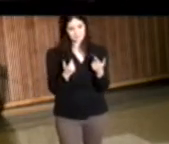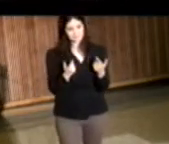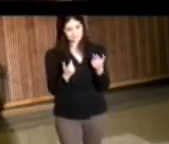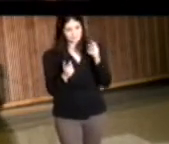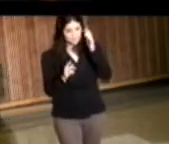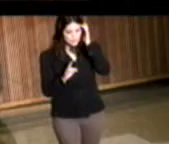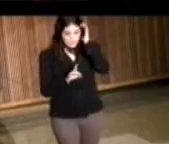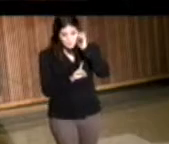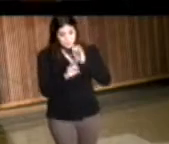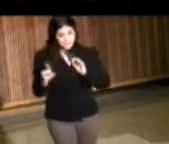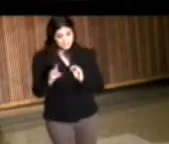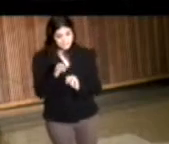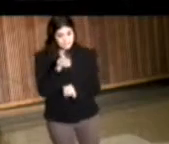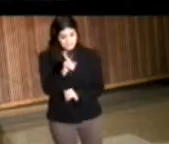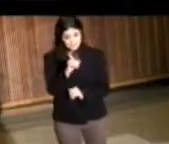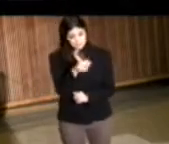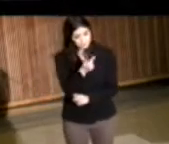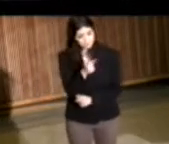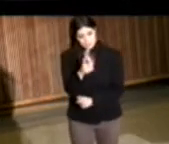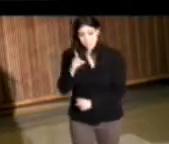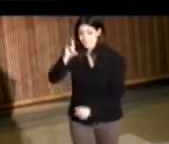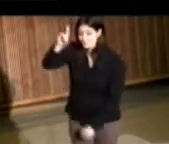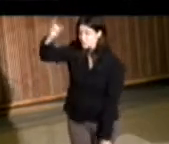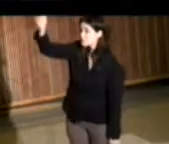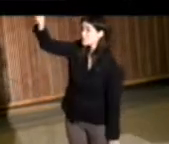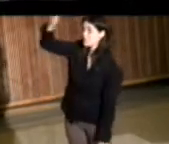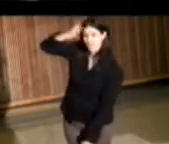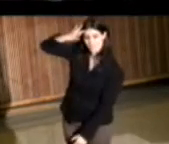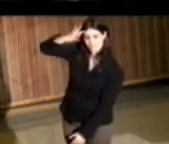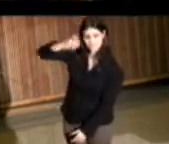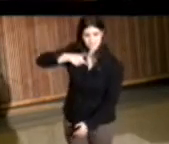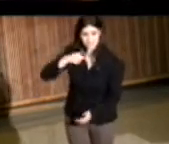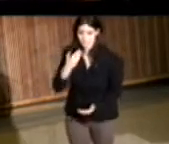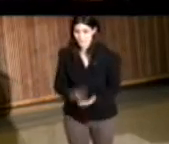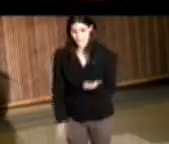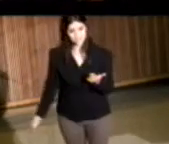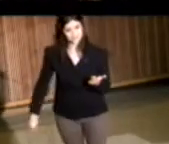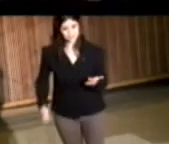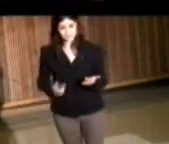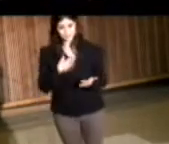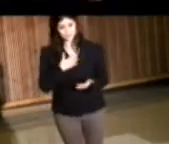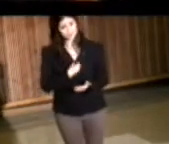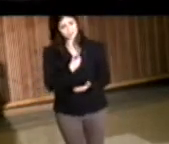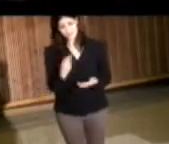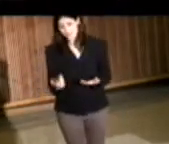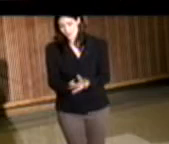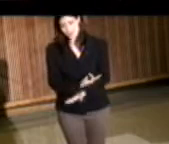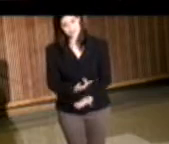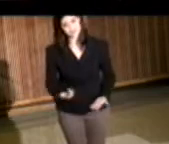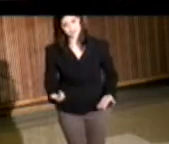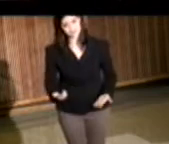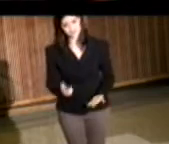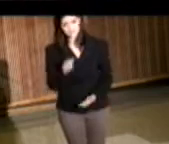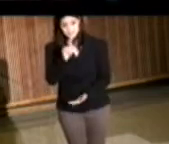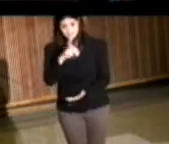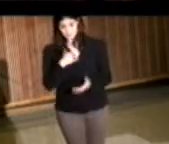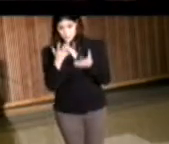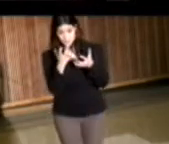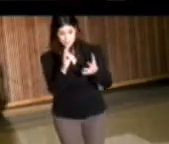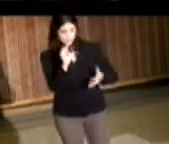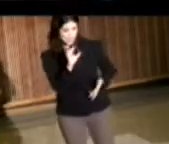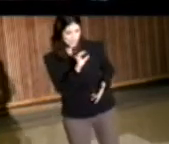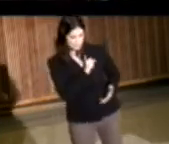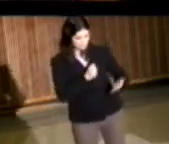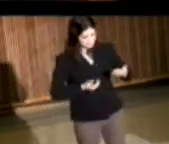estaríamos perdidos. E se a gente decide amar pessoas, a gente vai ter que usar o critério da graça.